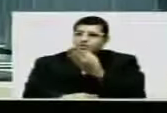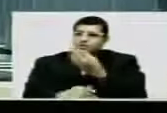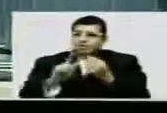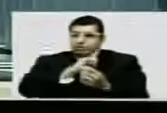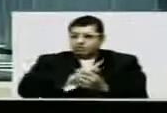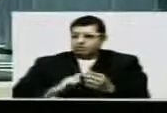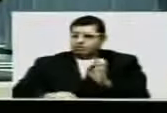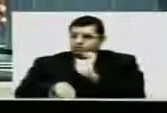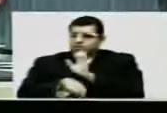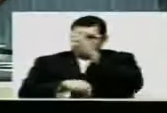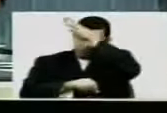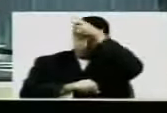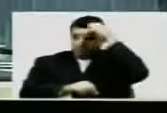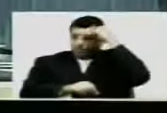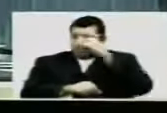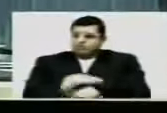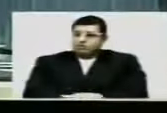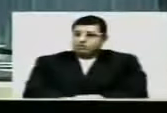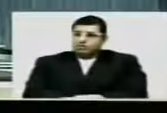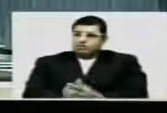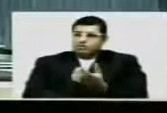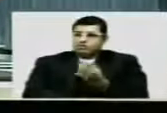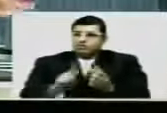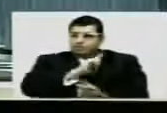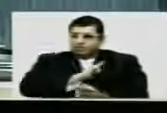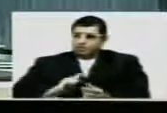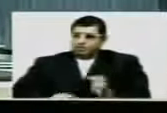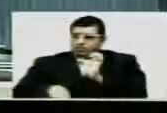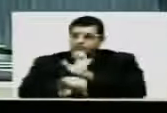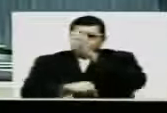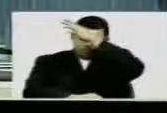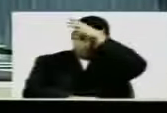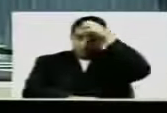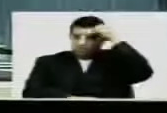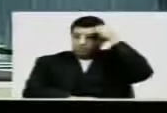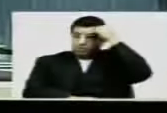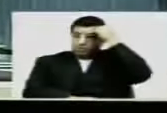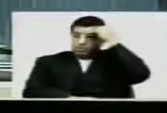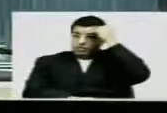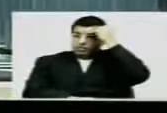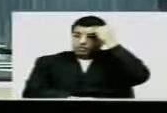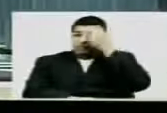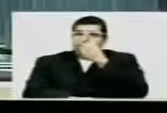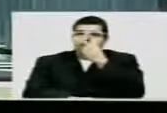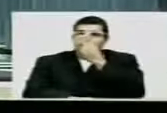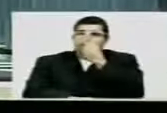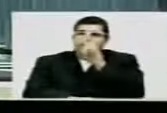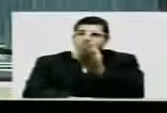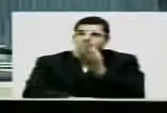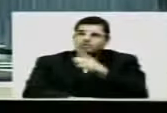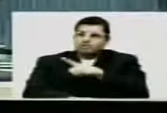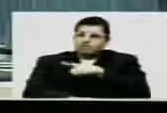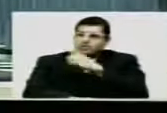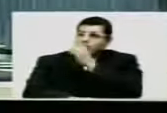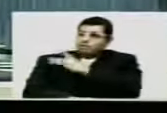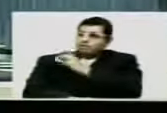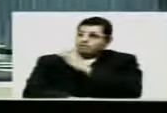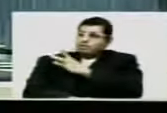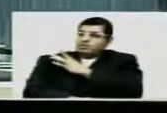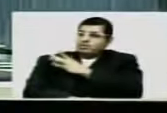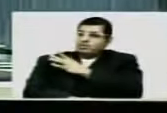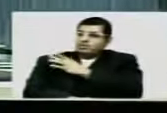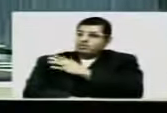o governador do estado do Amazonas e o governo do estado do Amazonas parece que tem medo